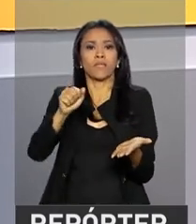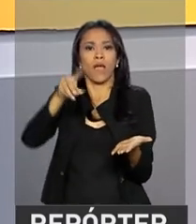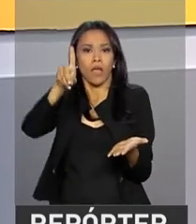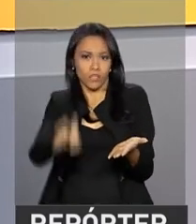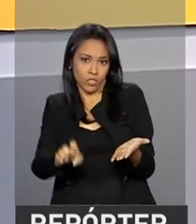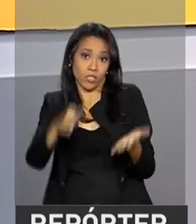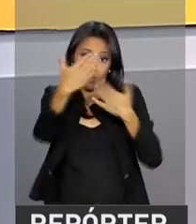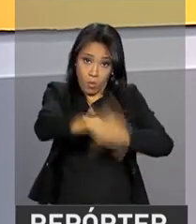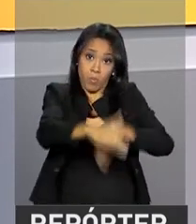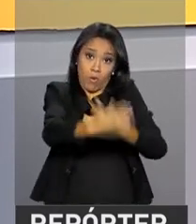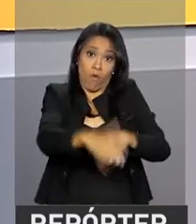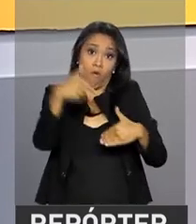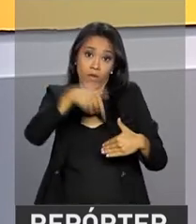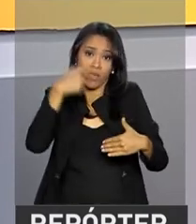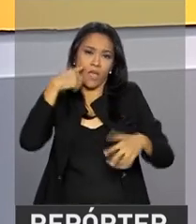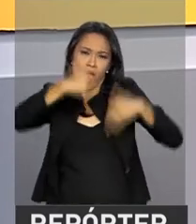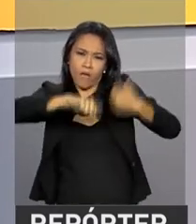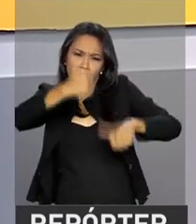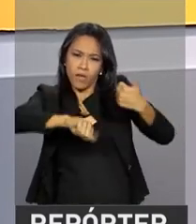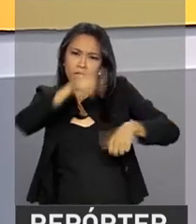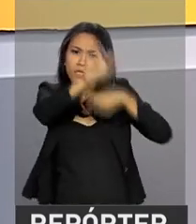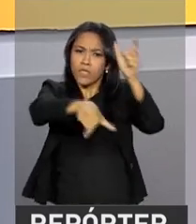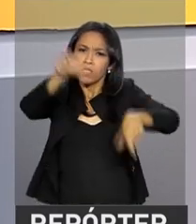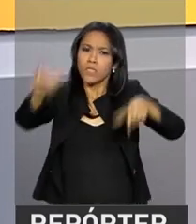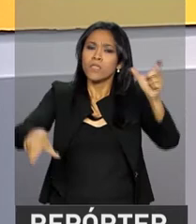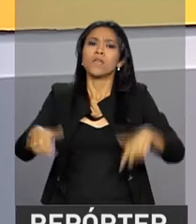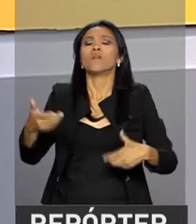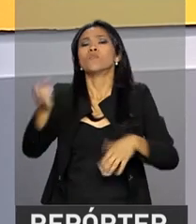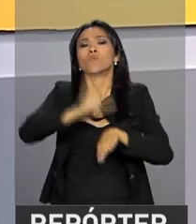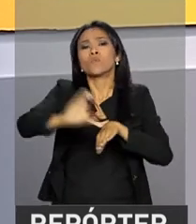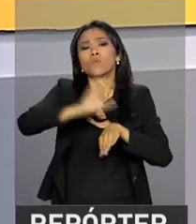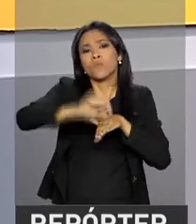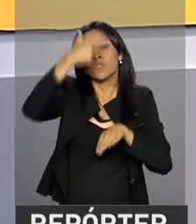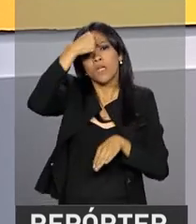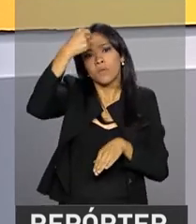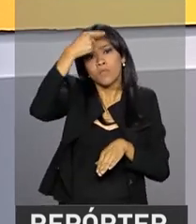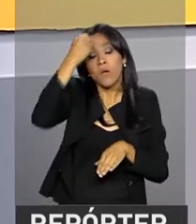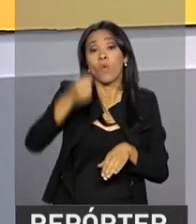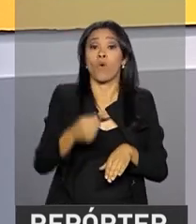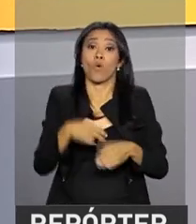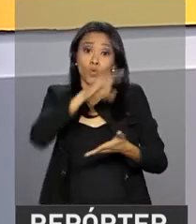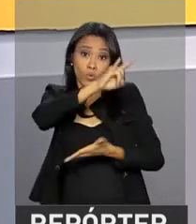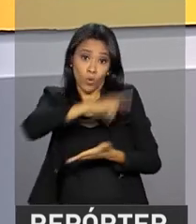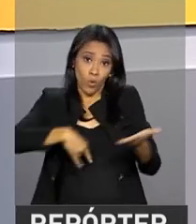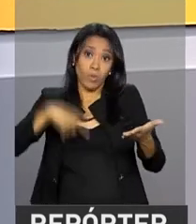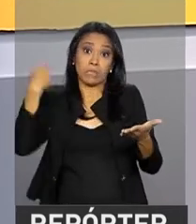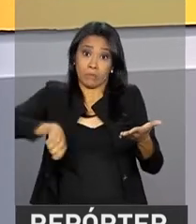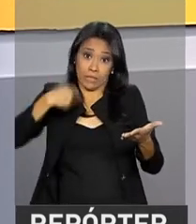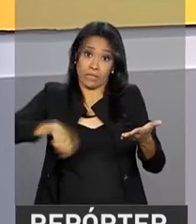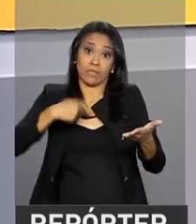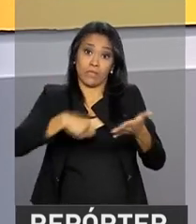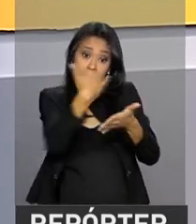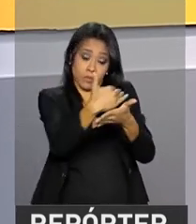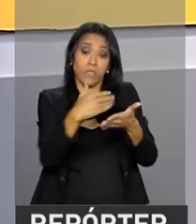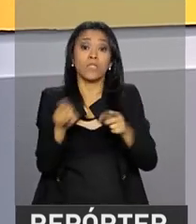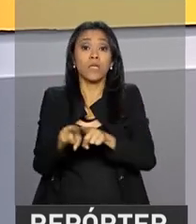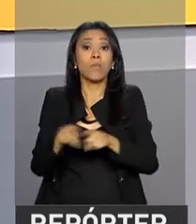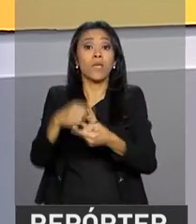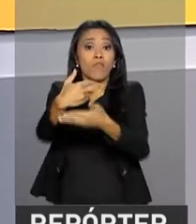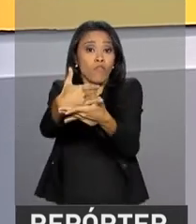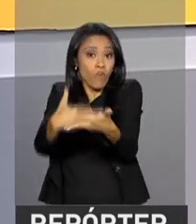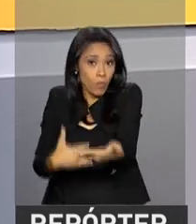estudantes avalia o rendimento dos alunos dos cursos de graduação a lista com os documentos necessários além do formulário de solicitação